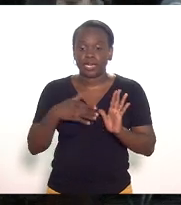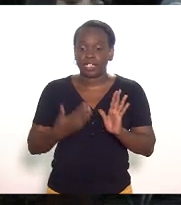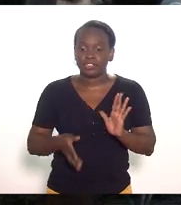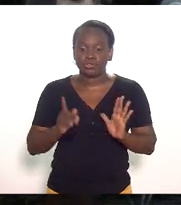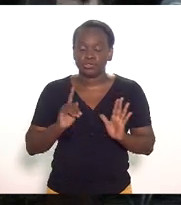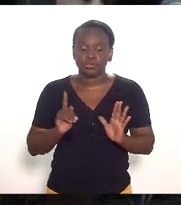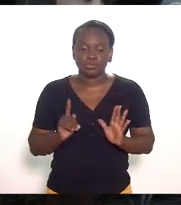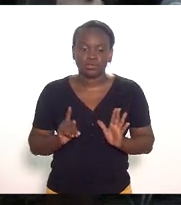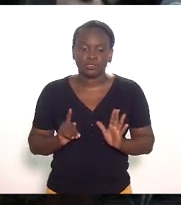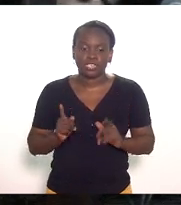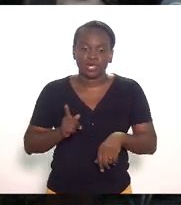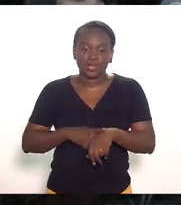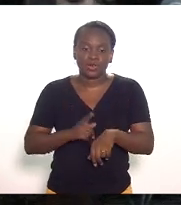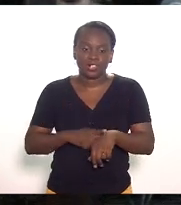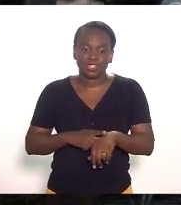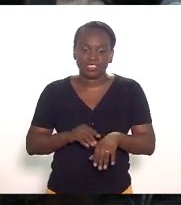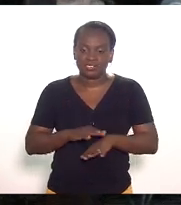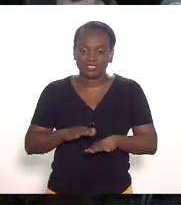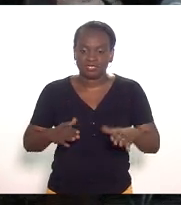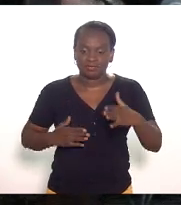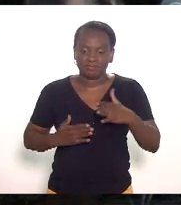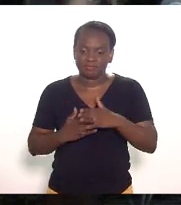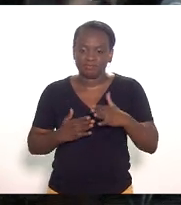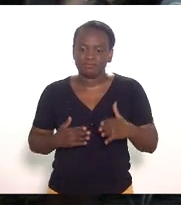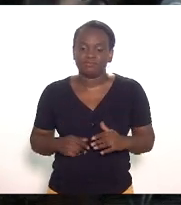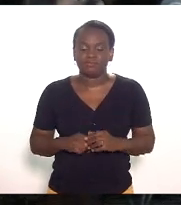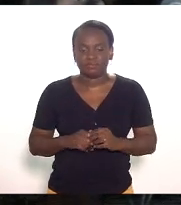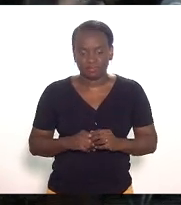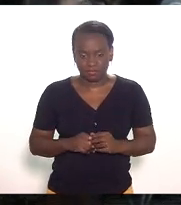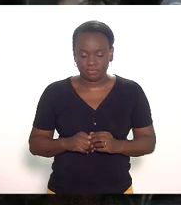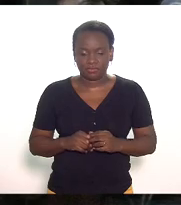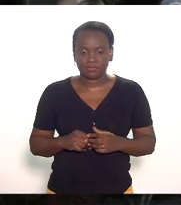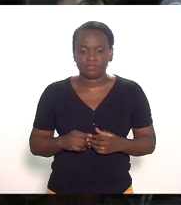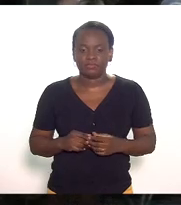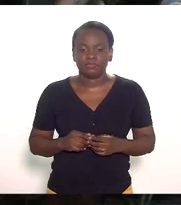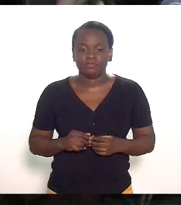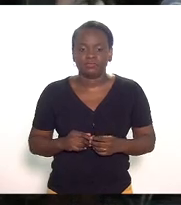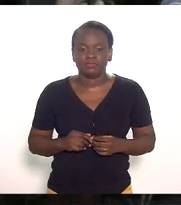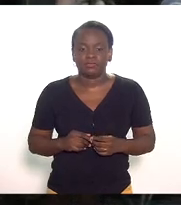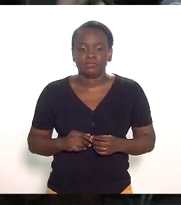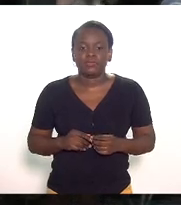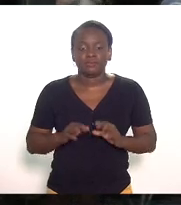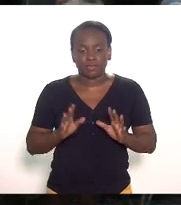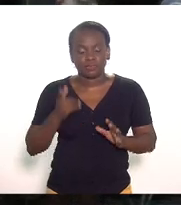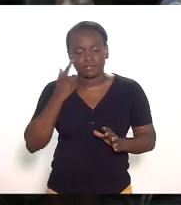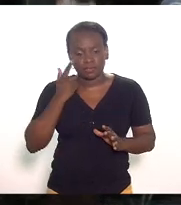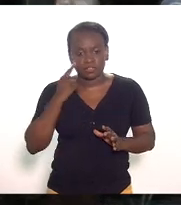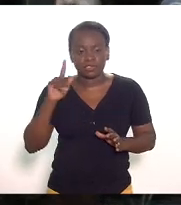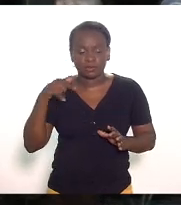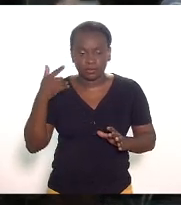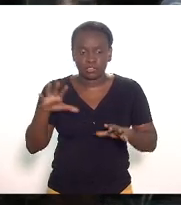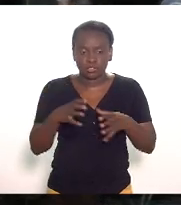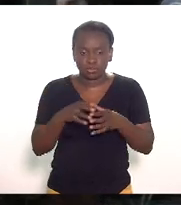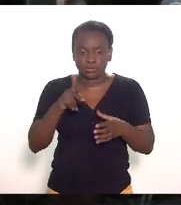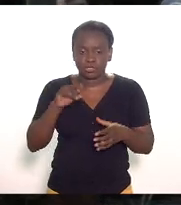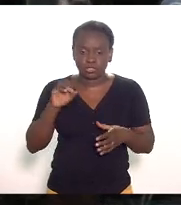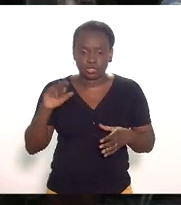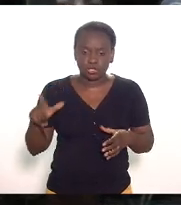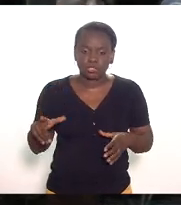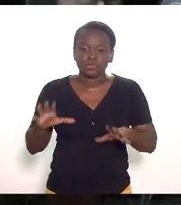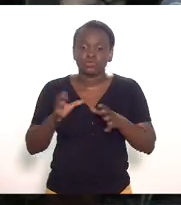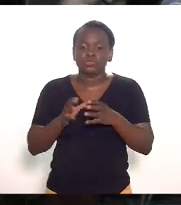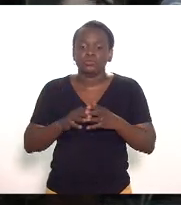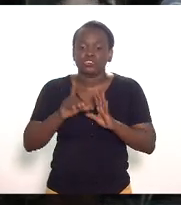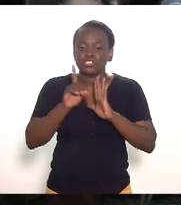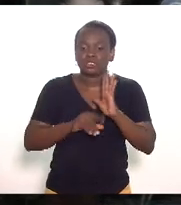chegou o horário da sessão, estava terminada e caiu. Mas vamos depois à bancada do pessoal. Pela Comissão de Direito da